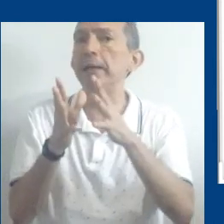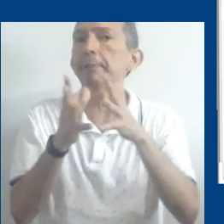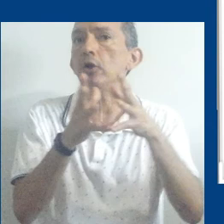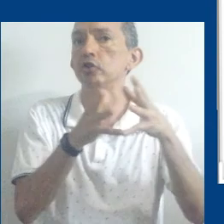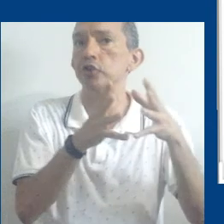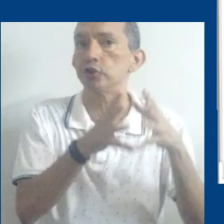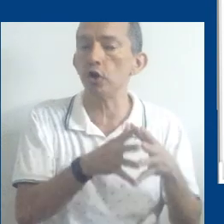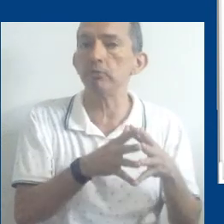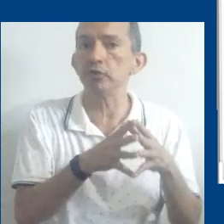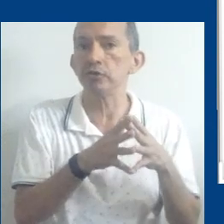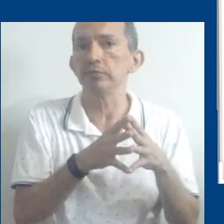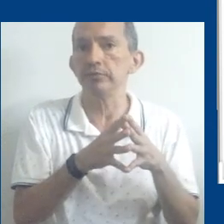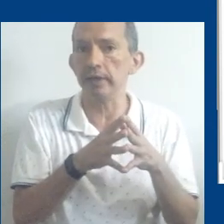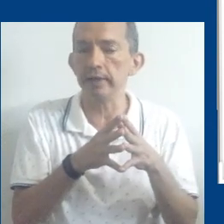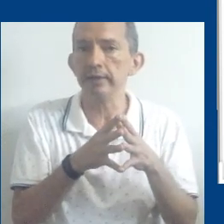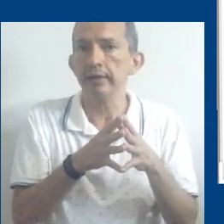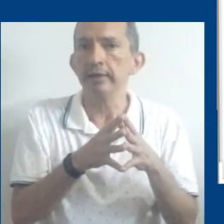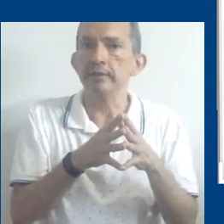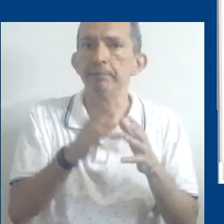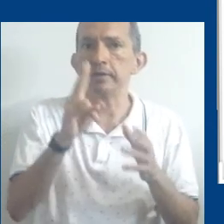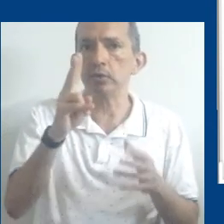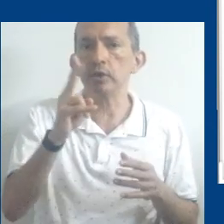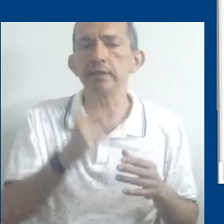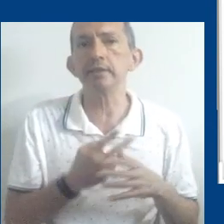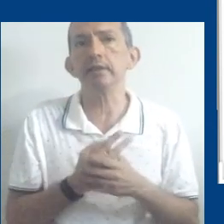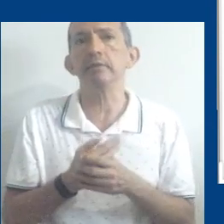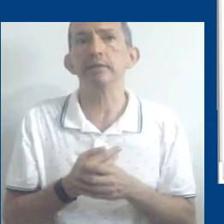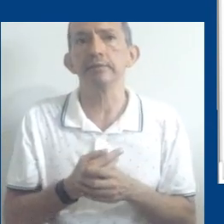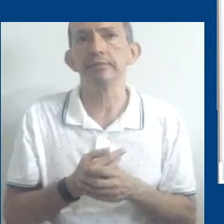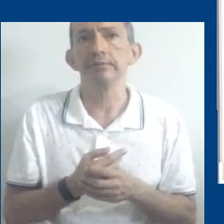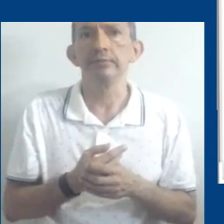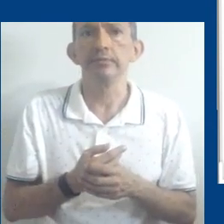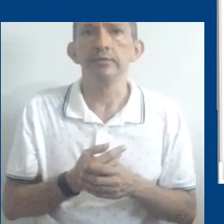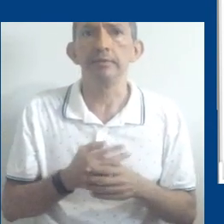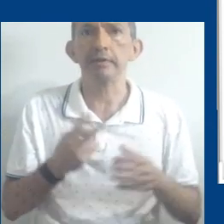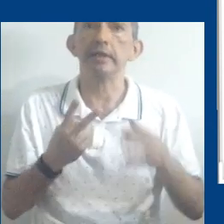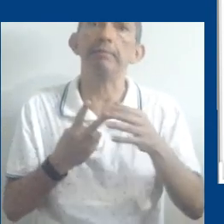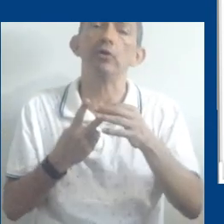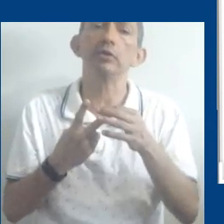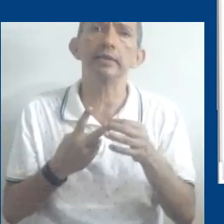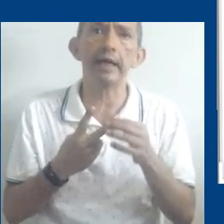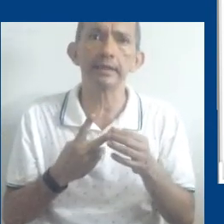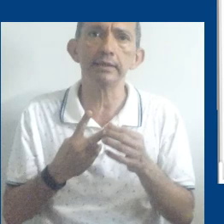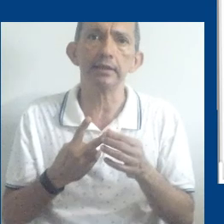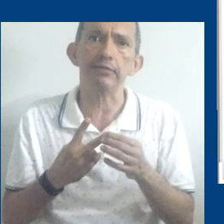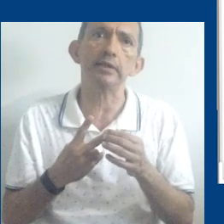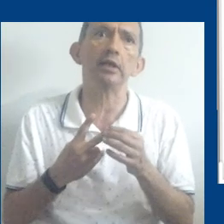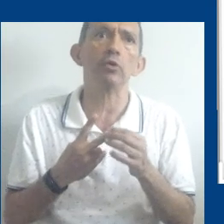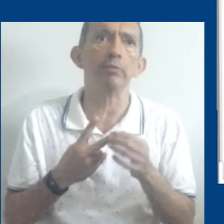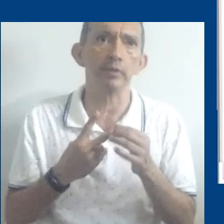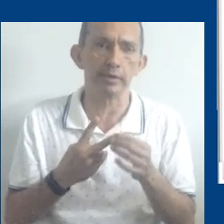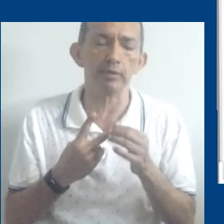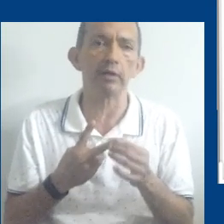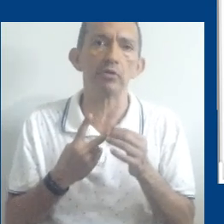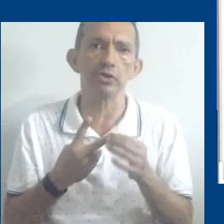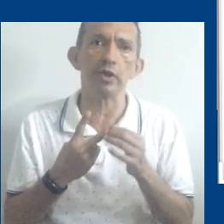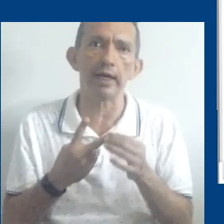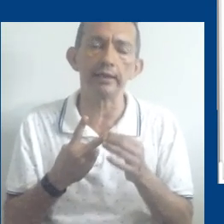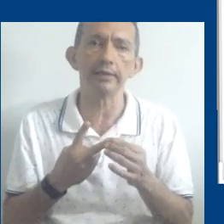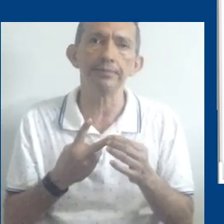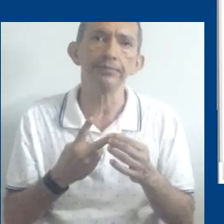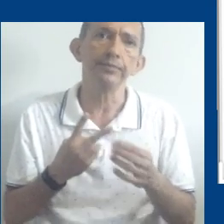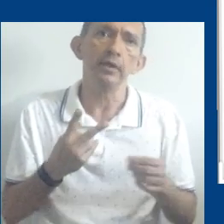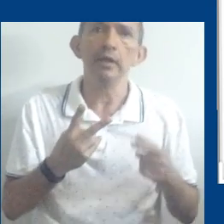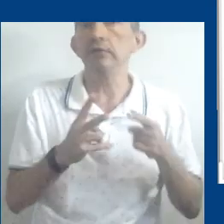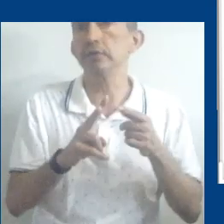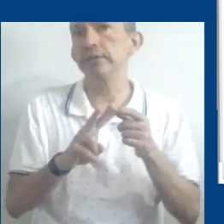toda vez que falar peroxissomos, né, você pensa em duas enzimas. Você pensa na peroxidase, faz a decomposição da água